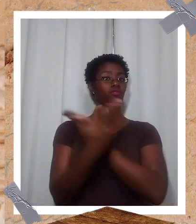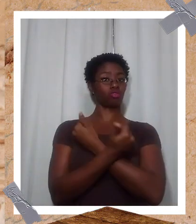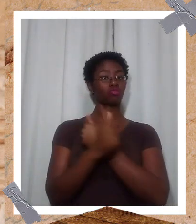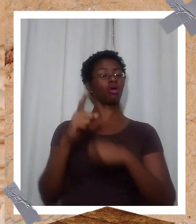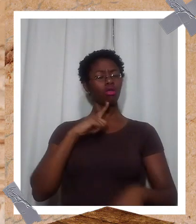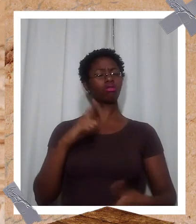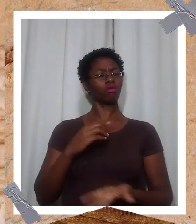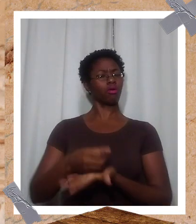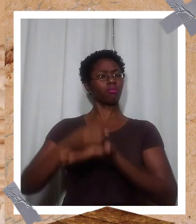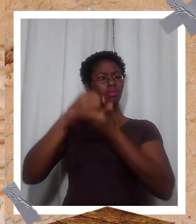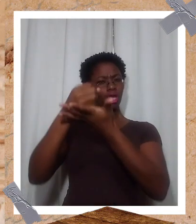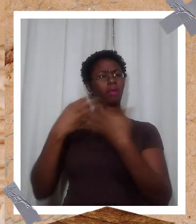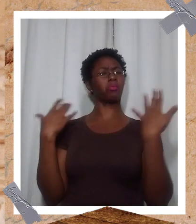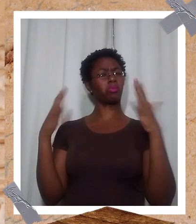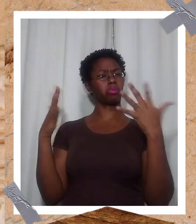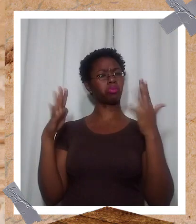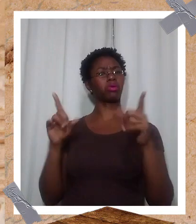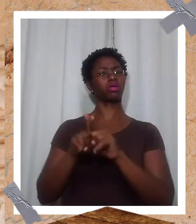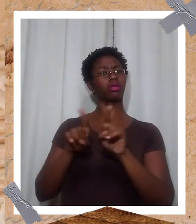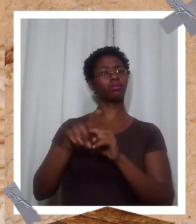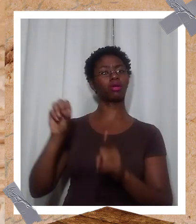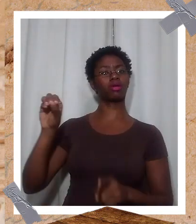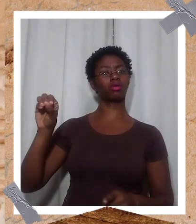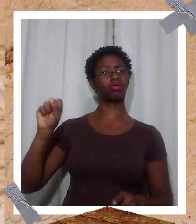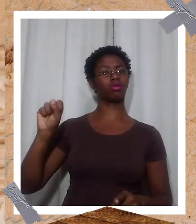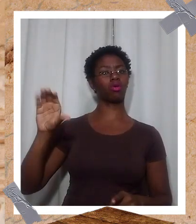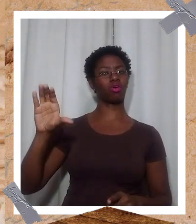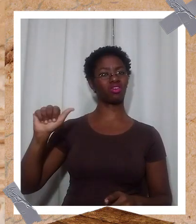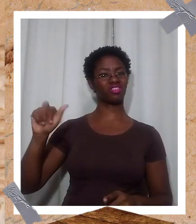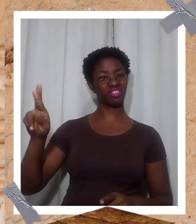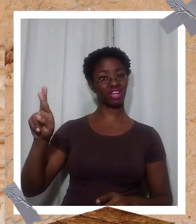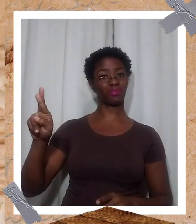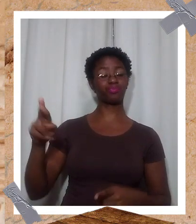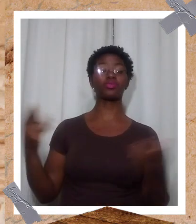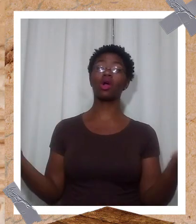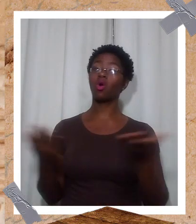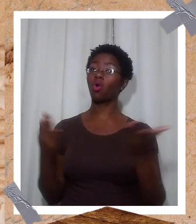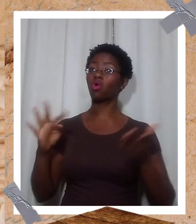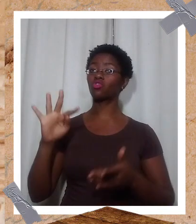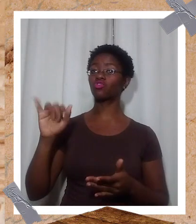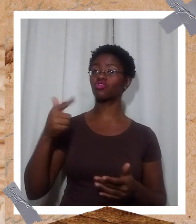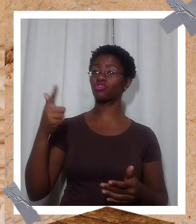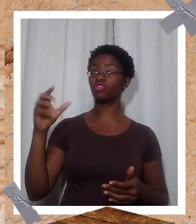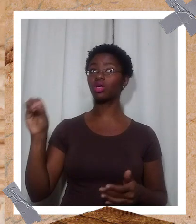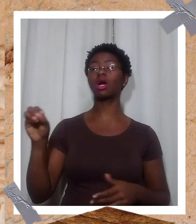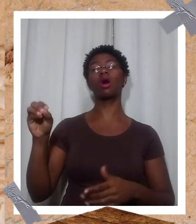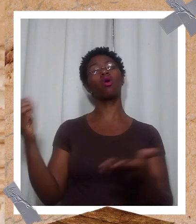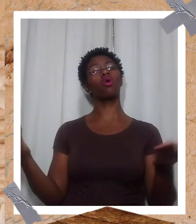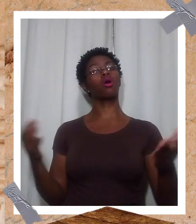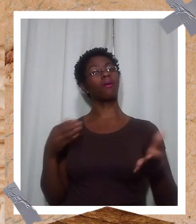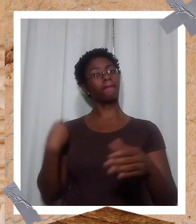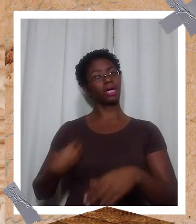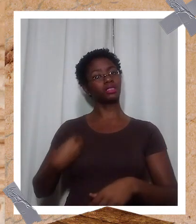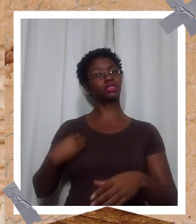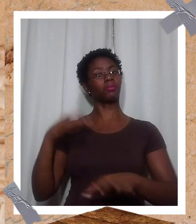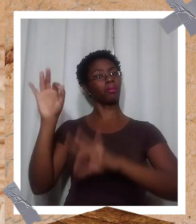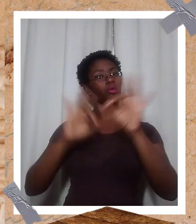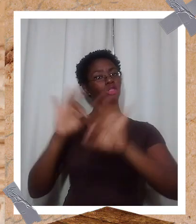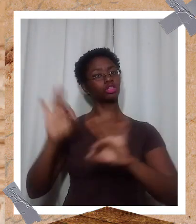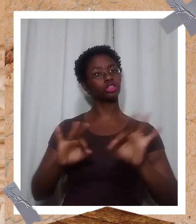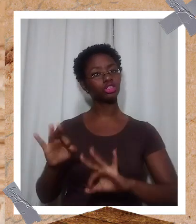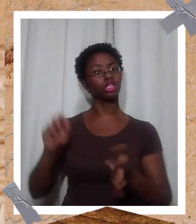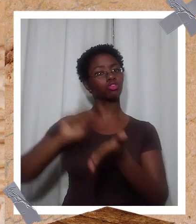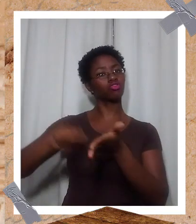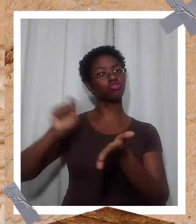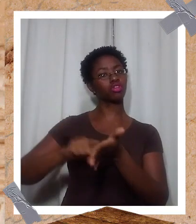e, inclusive, concorreu ao Oscar. Hoje, Tião atua em vários projetos, escreveu sua autobiografia em 2014 e